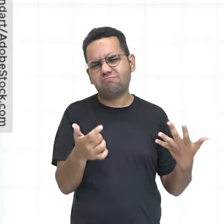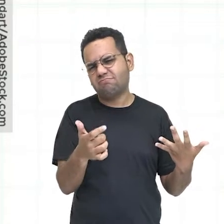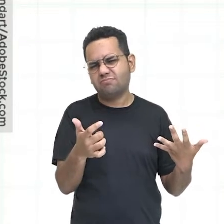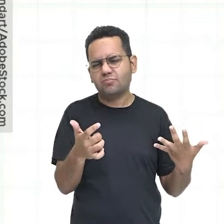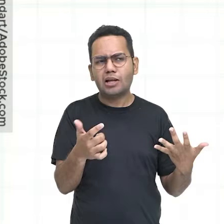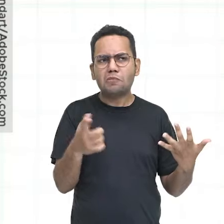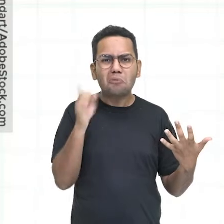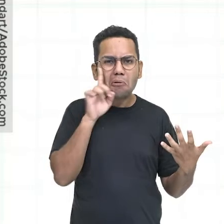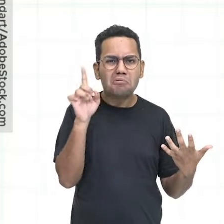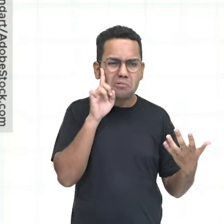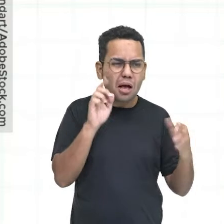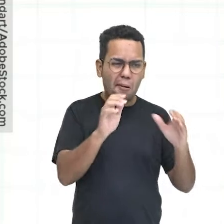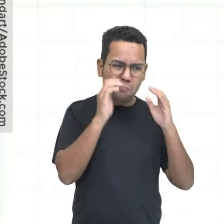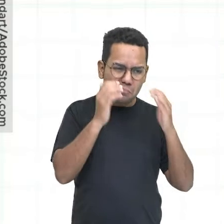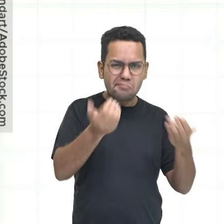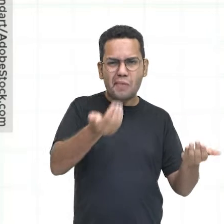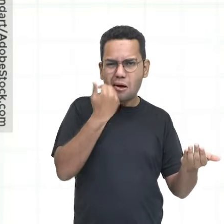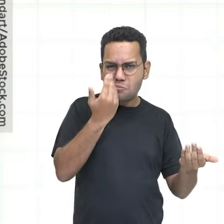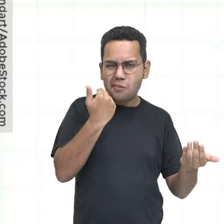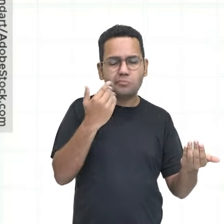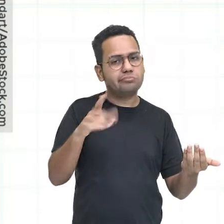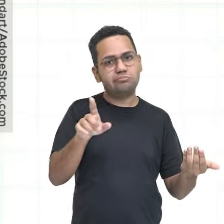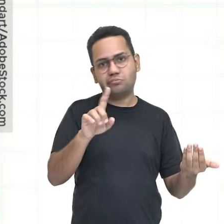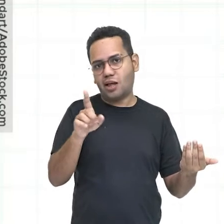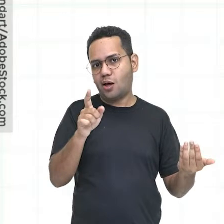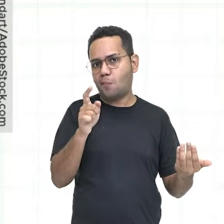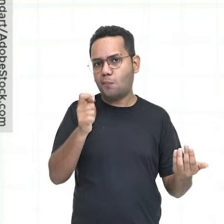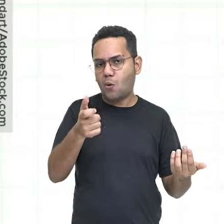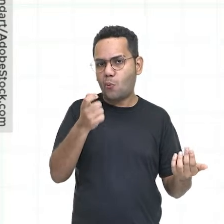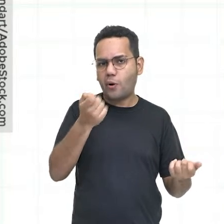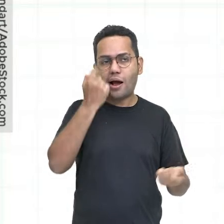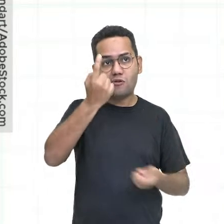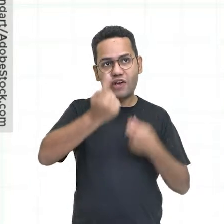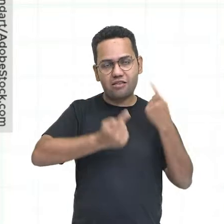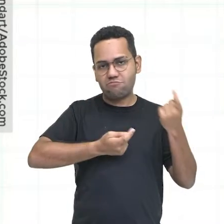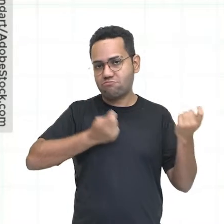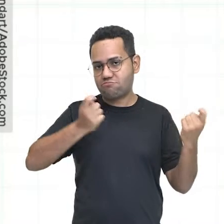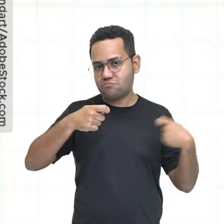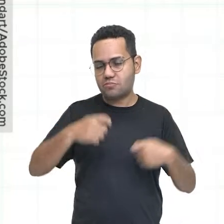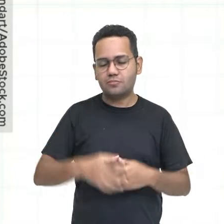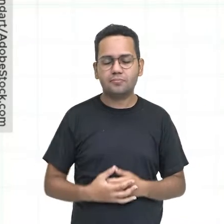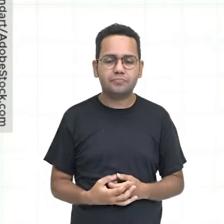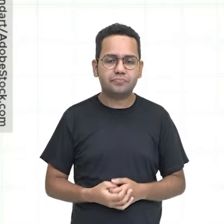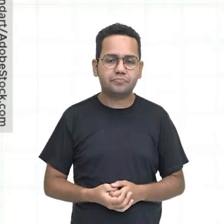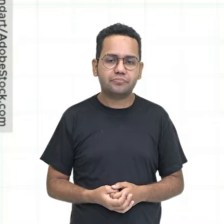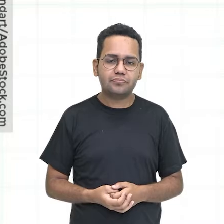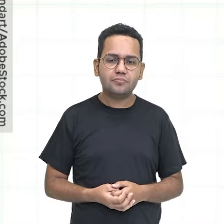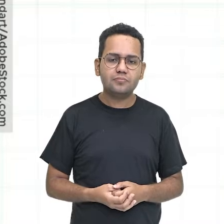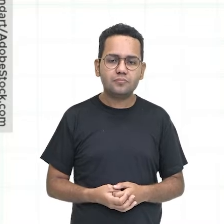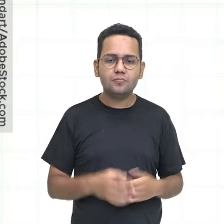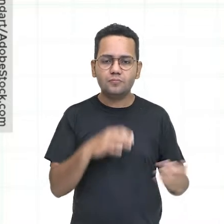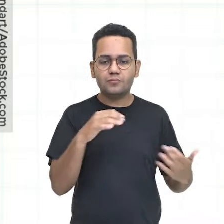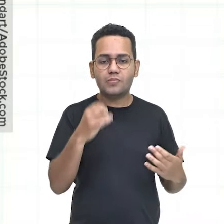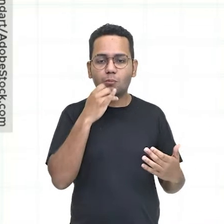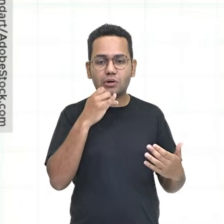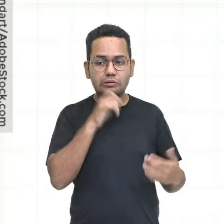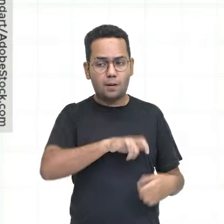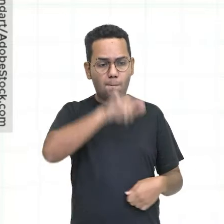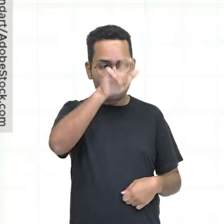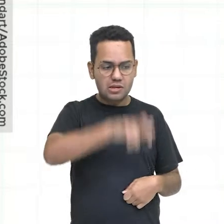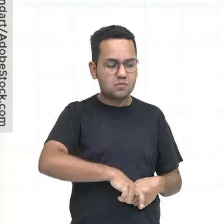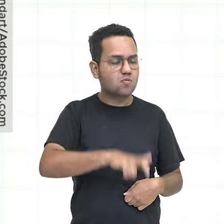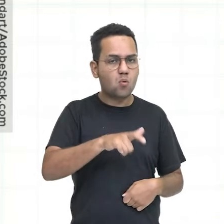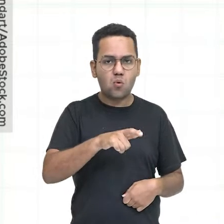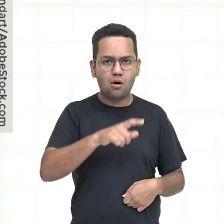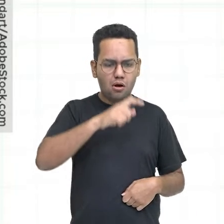com frequência, tá bom? Então, he shouldn't eat too much junk food if he wants to stay healthy. Ele não deveria comer